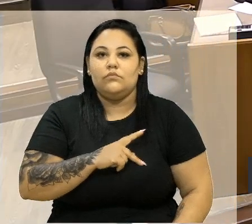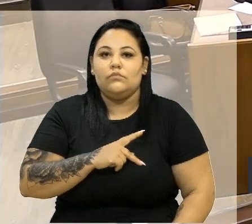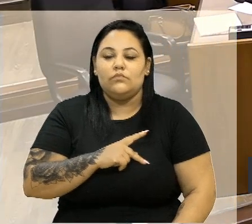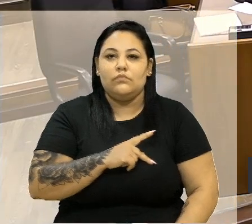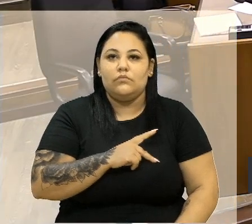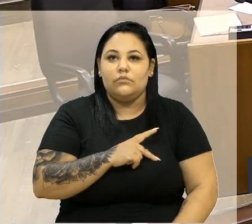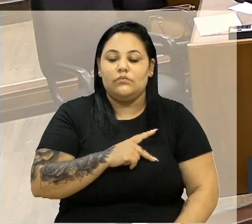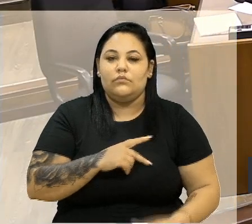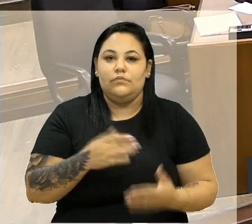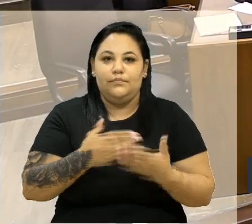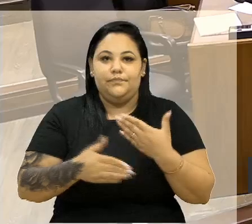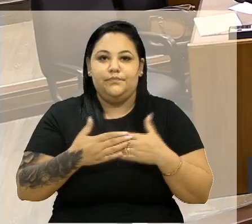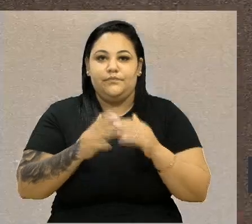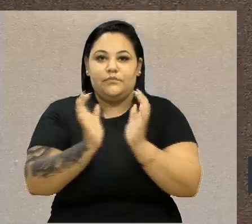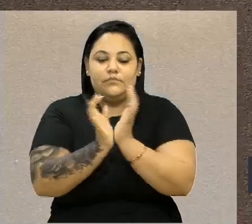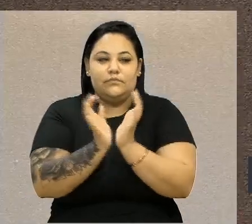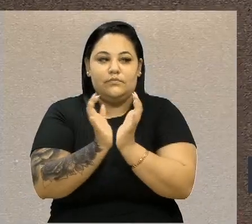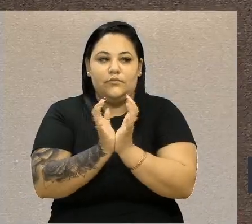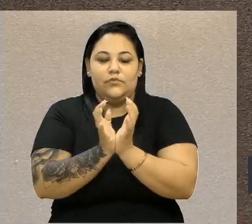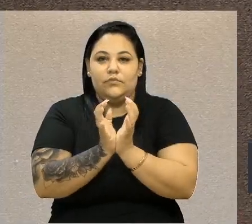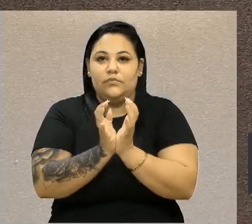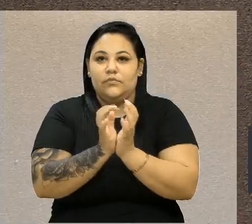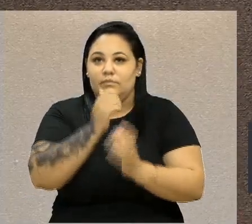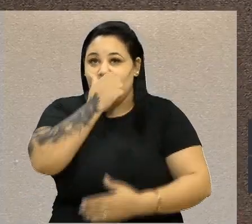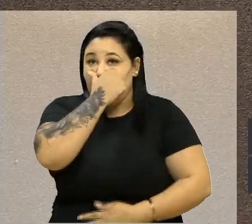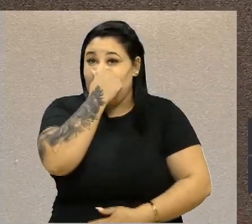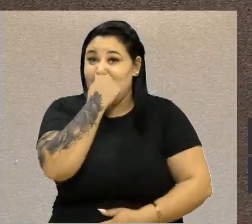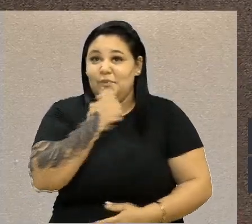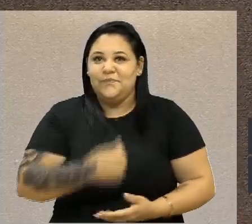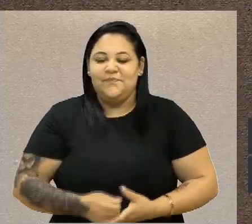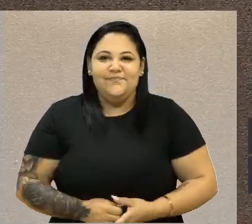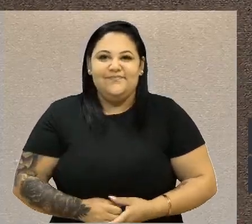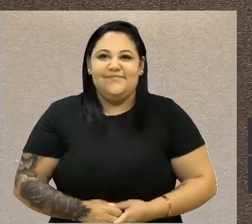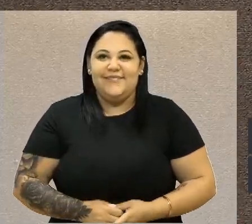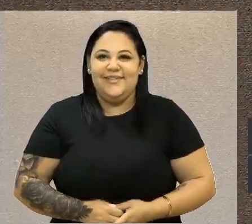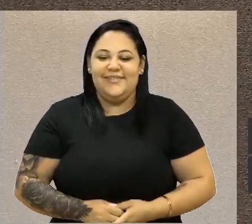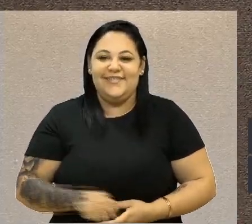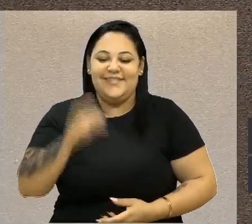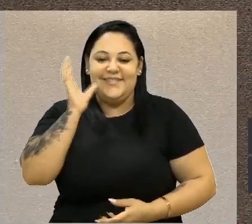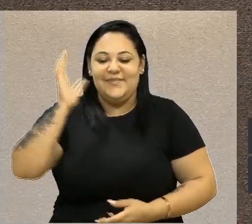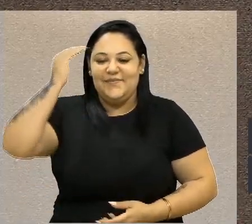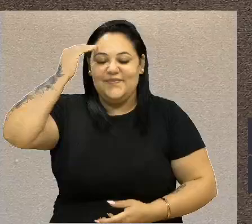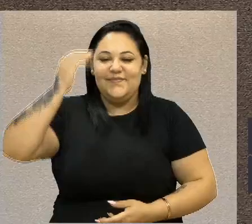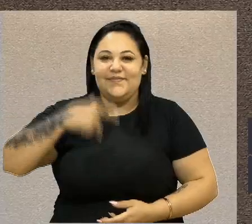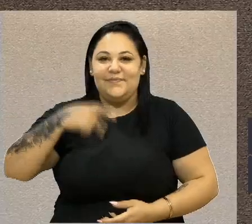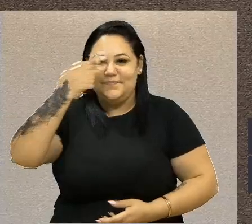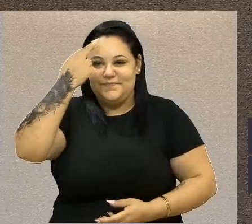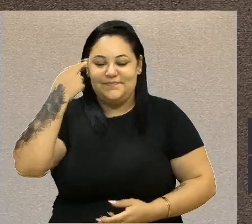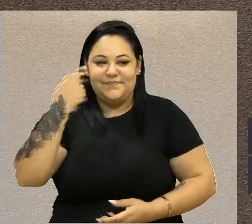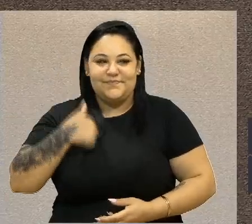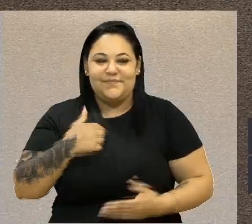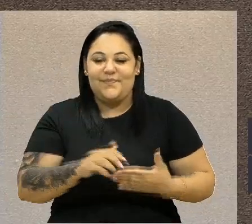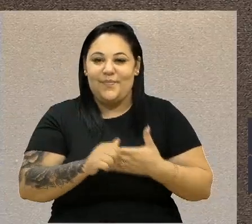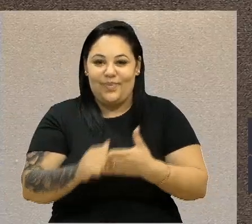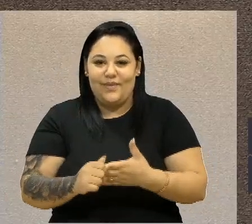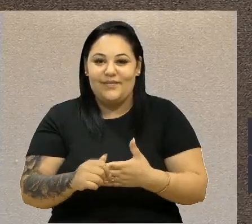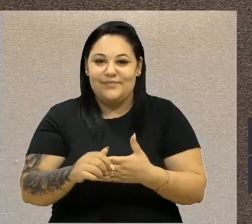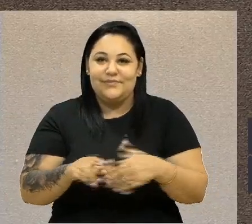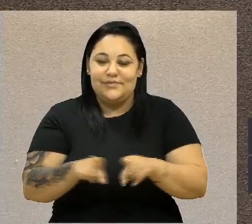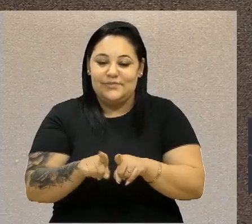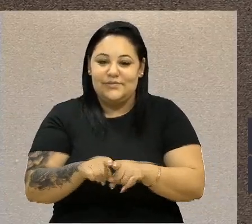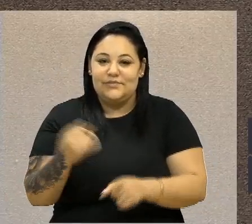caros colegas, vou seguir a linha do Felipe, do vereador Felipe, também do Rafael. É importante a gente desenvolver